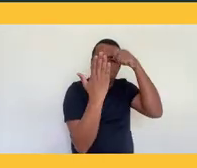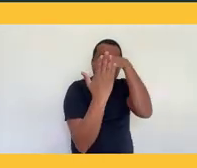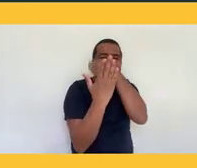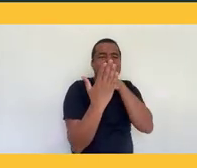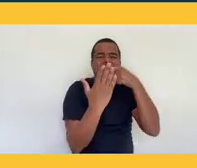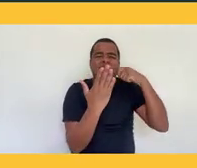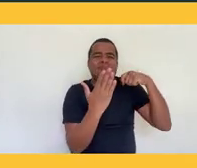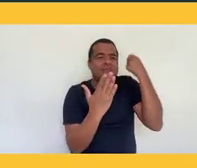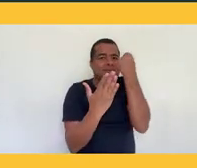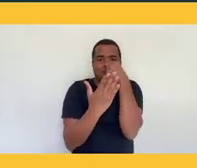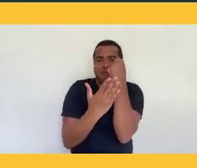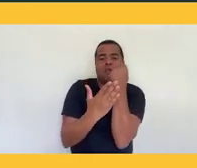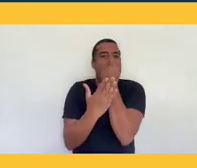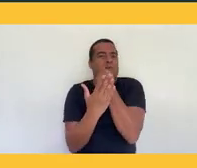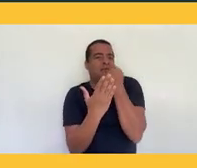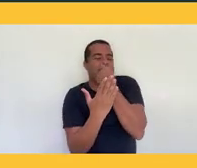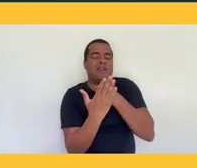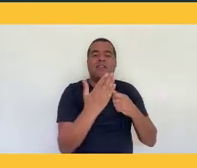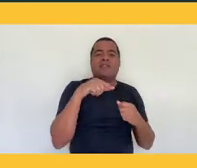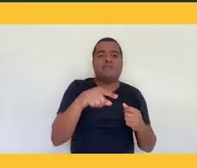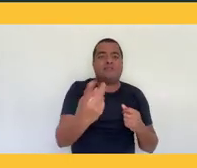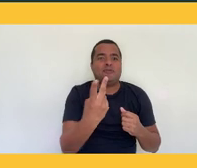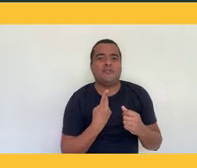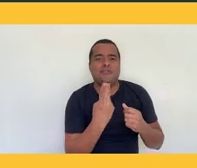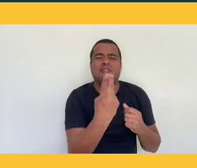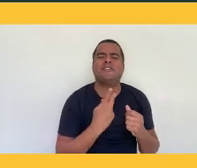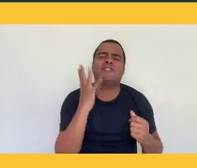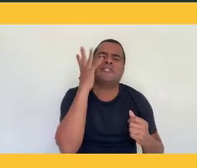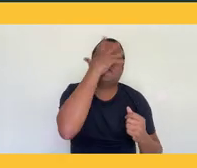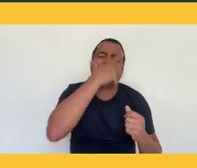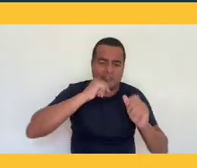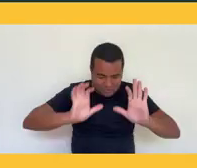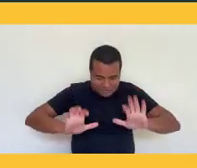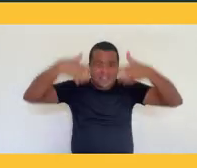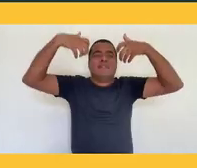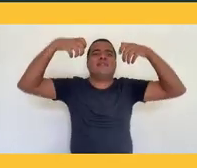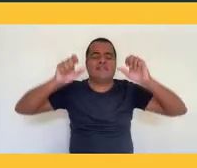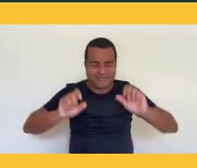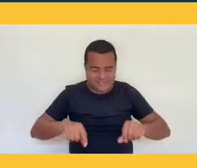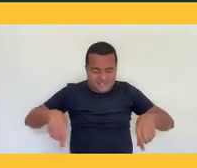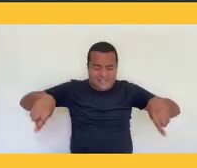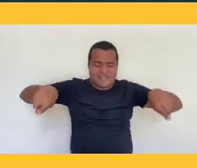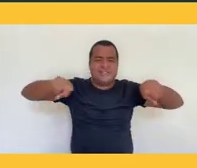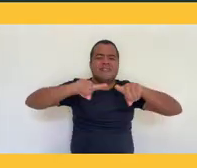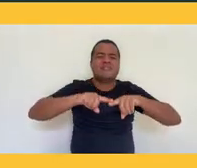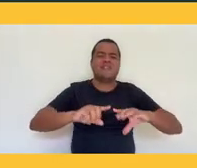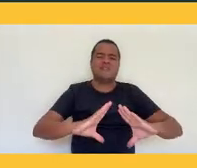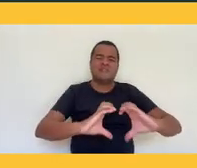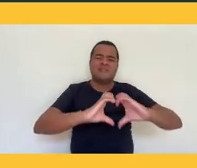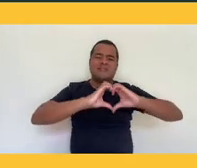até o meu amor. Esse é o último. Pra